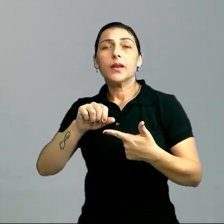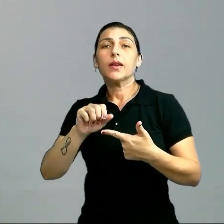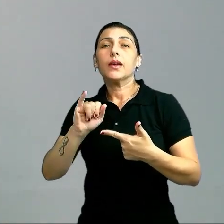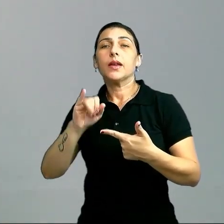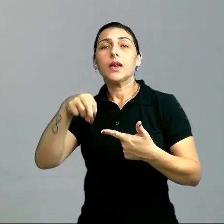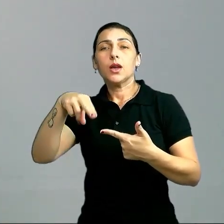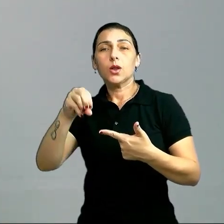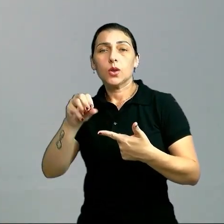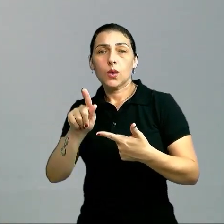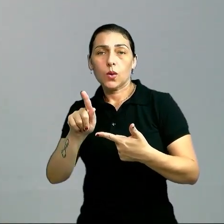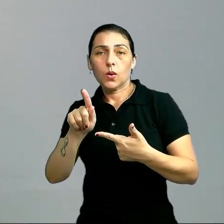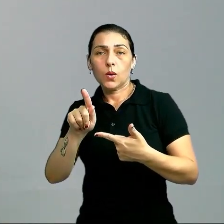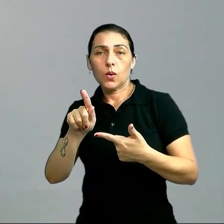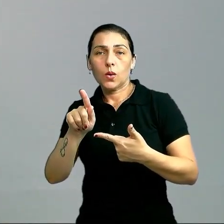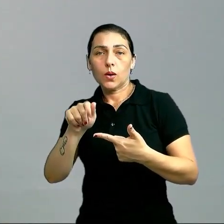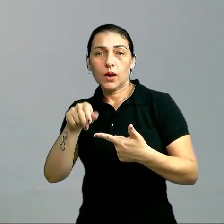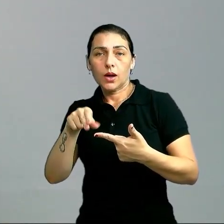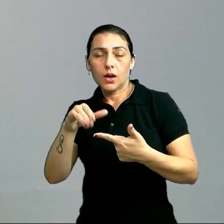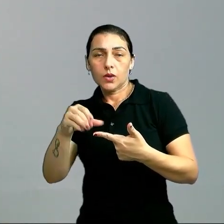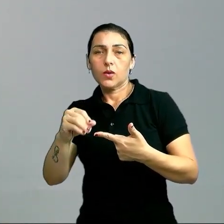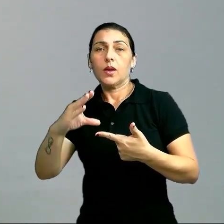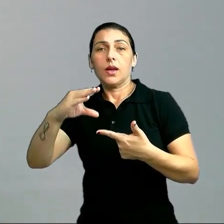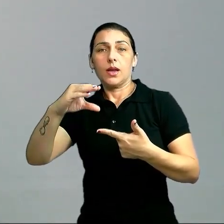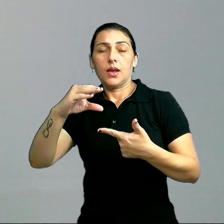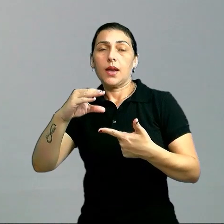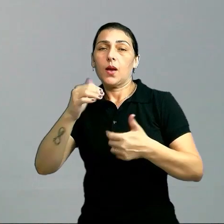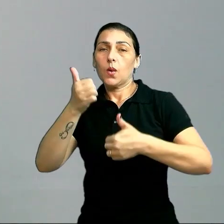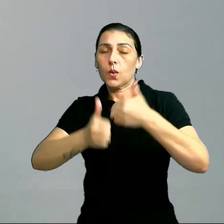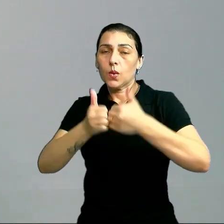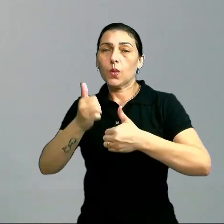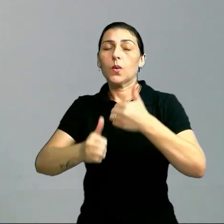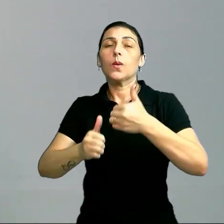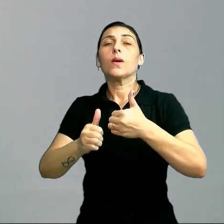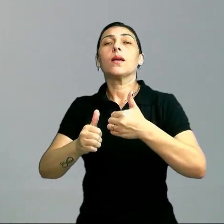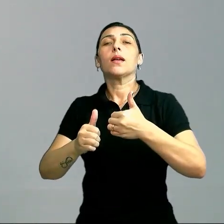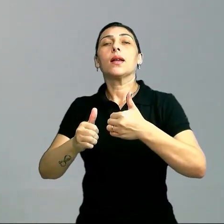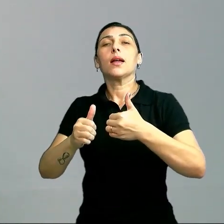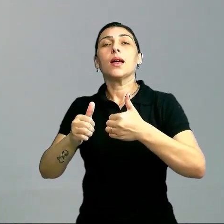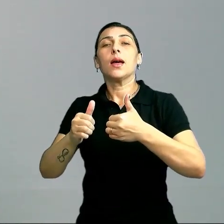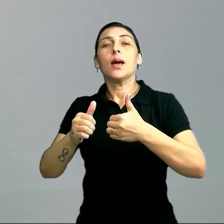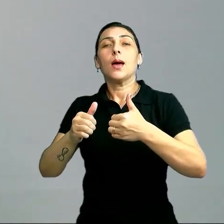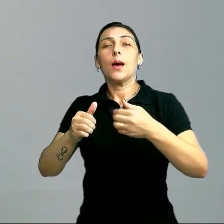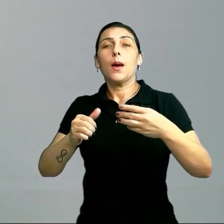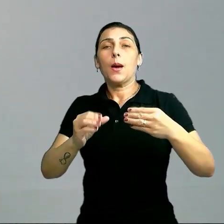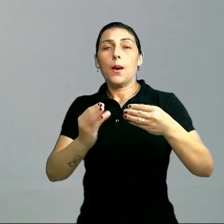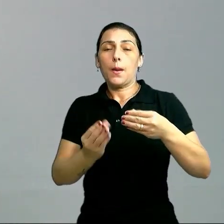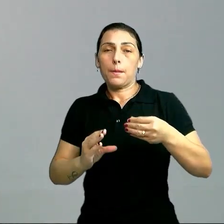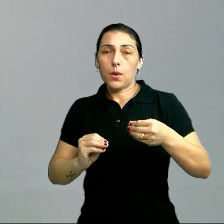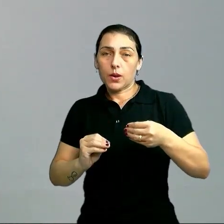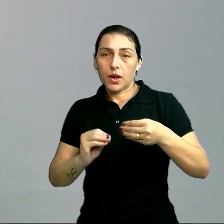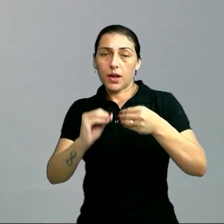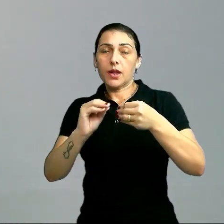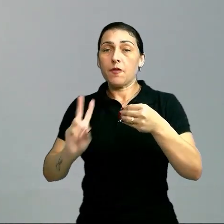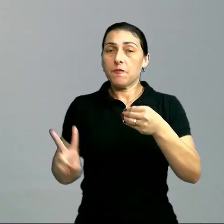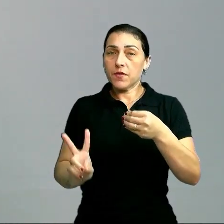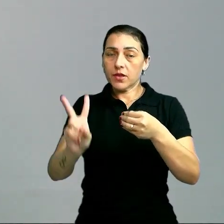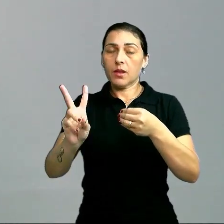inorgânicos. Nós temos carboidratos, lipídios, proteínas, vitaminas